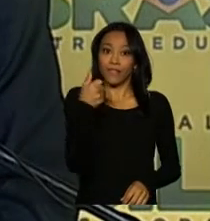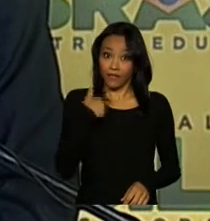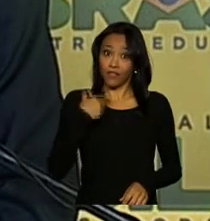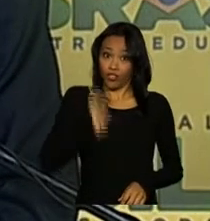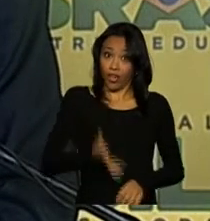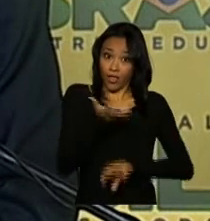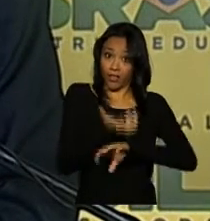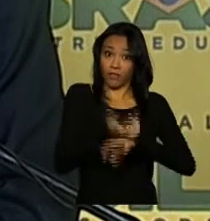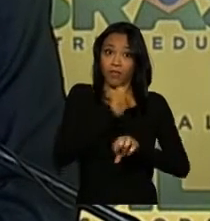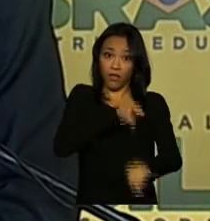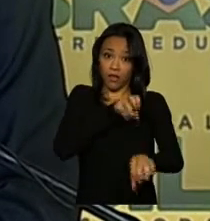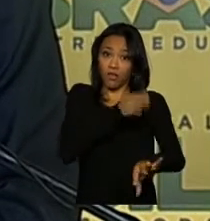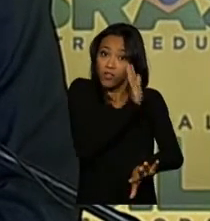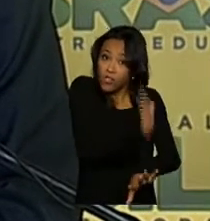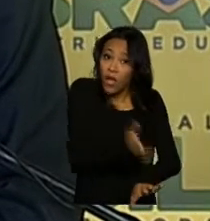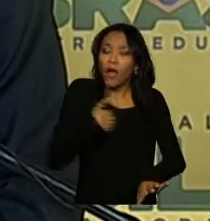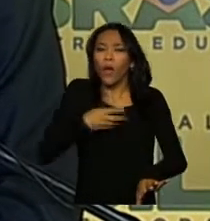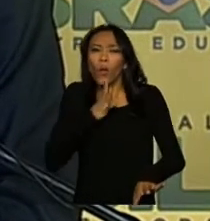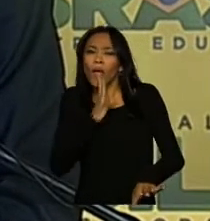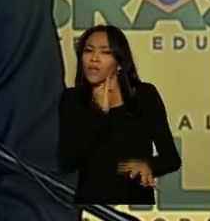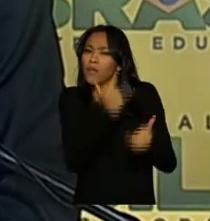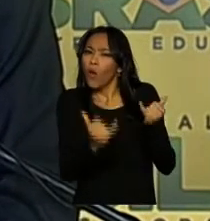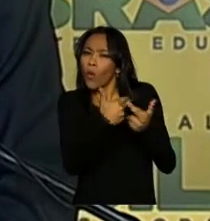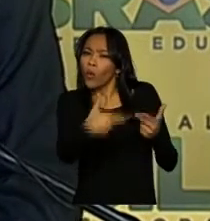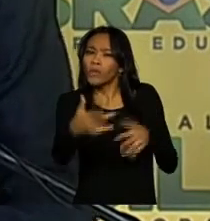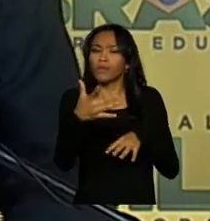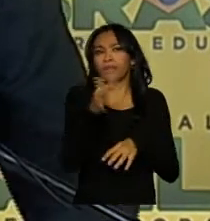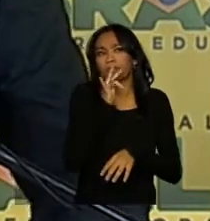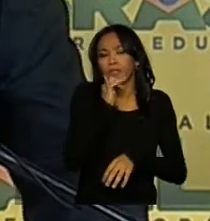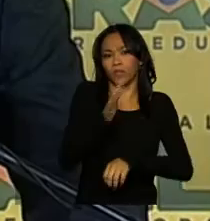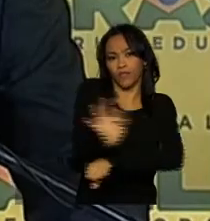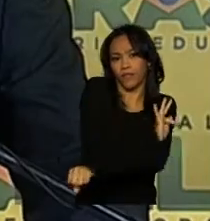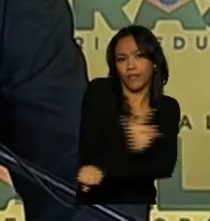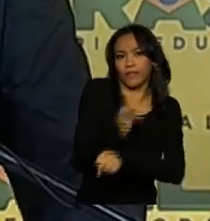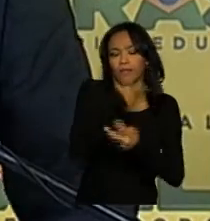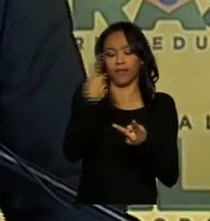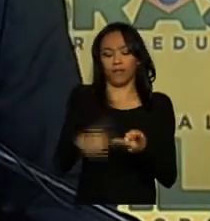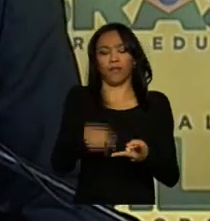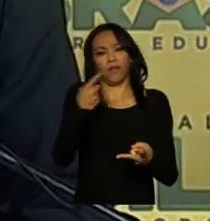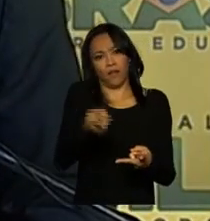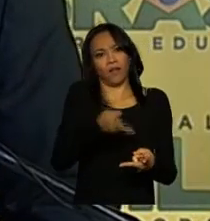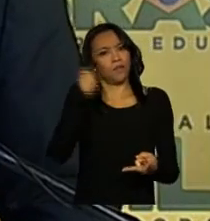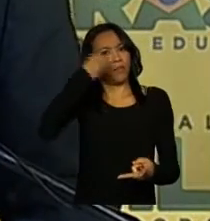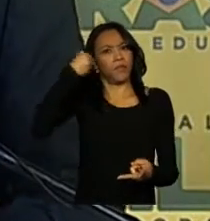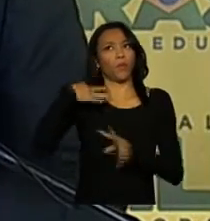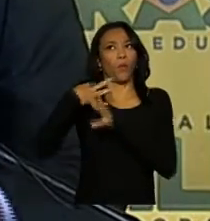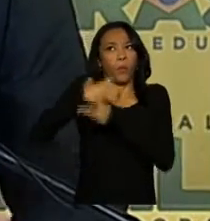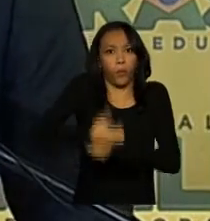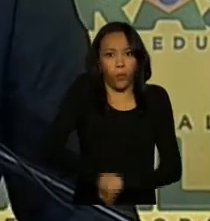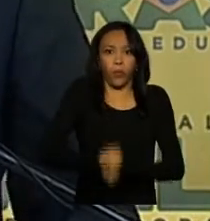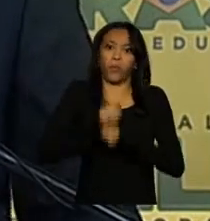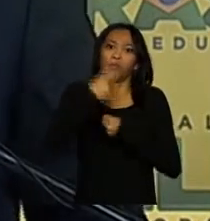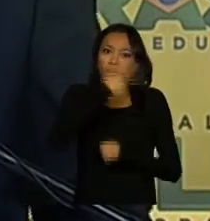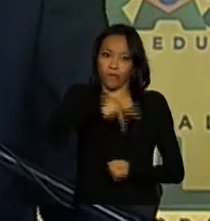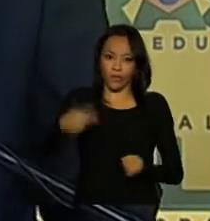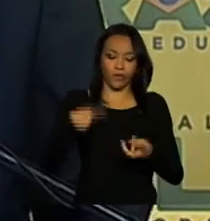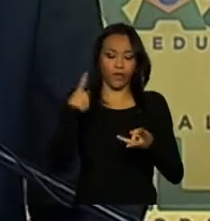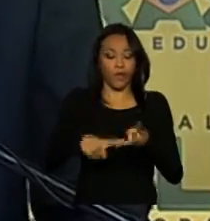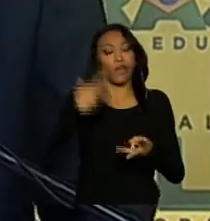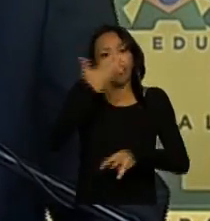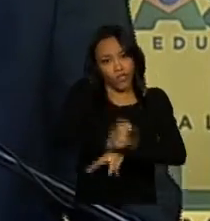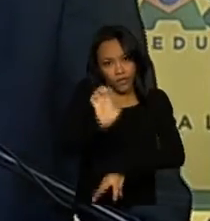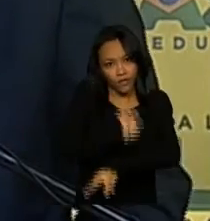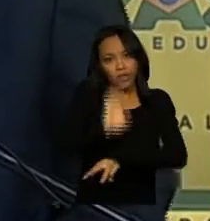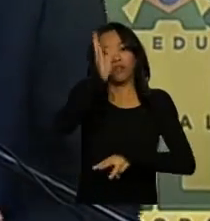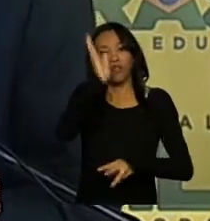já está lecionando e já conhece alguma coisa de física e já tem uma experiência docente já fez o estágio docente está na